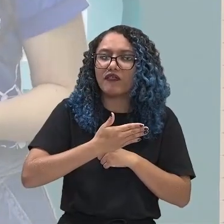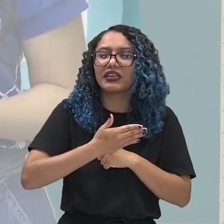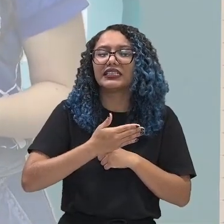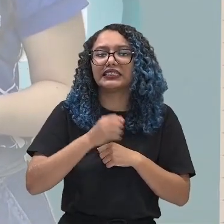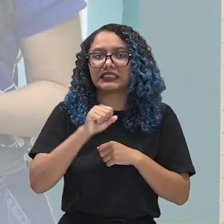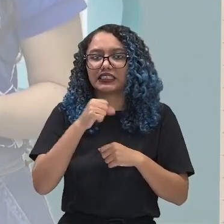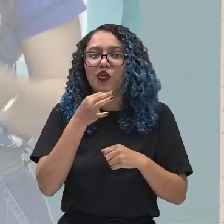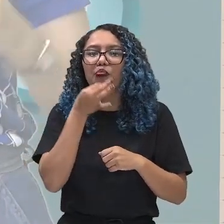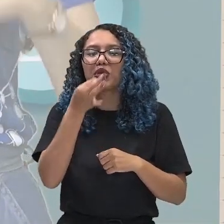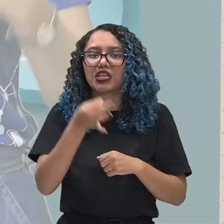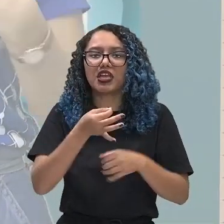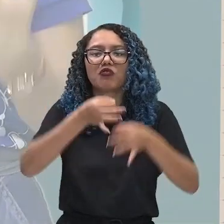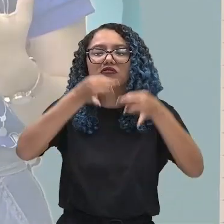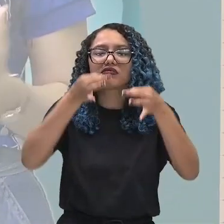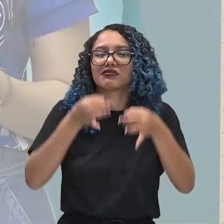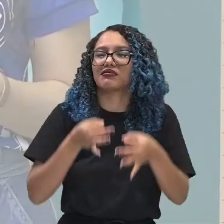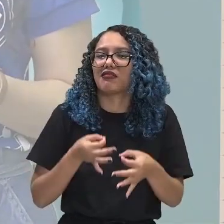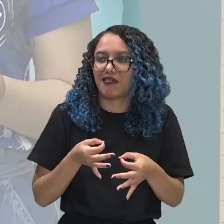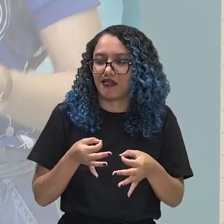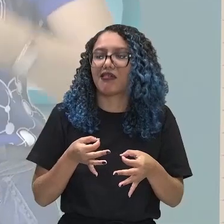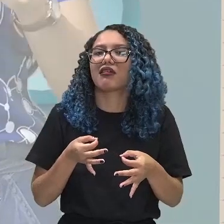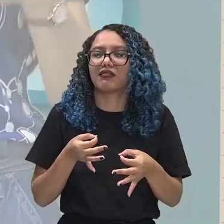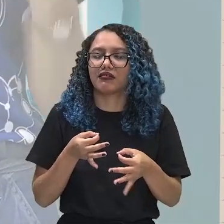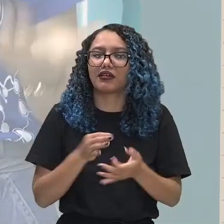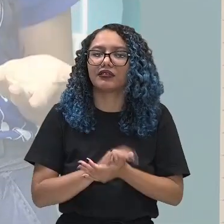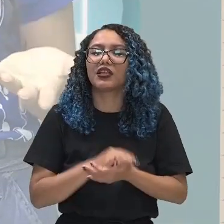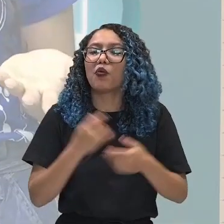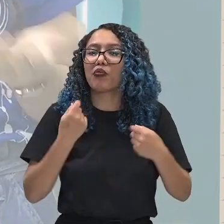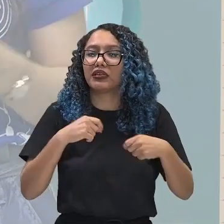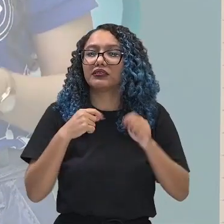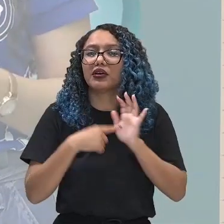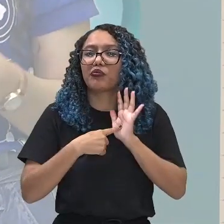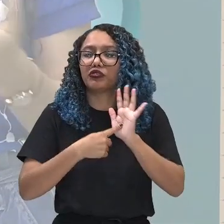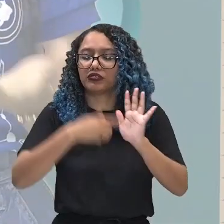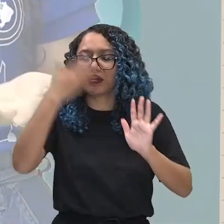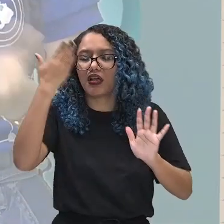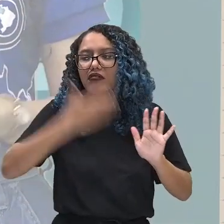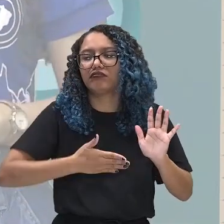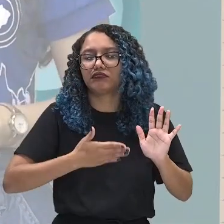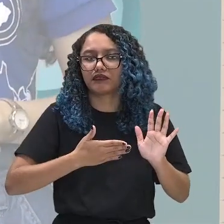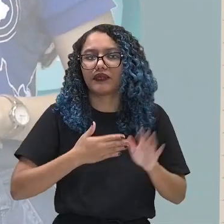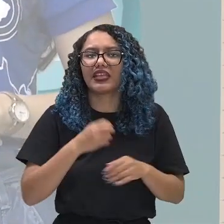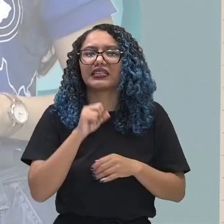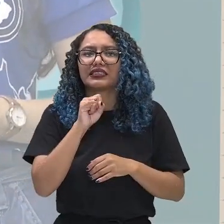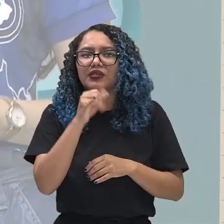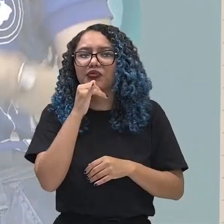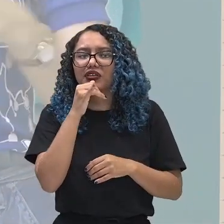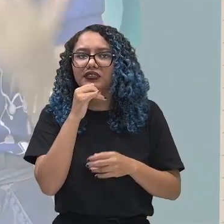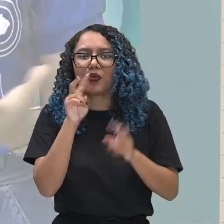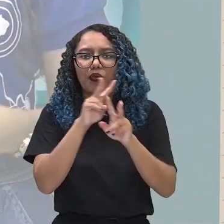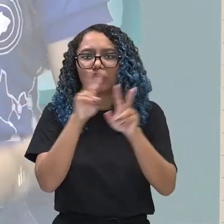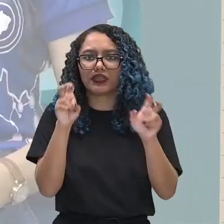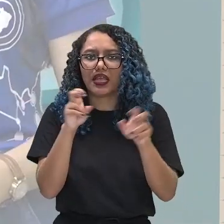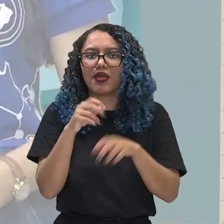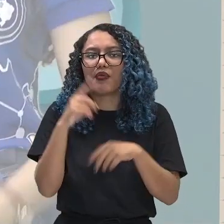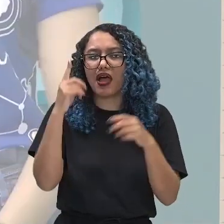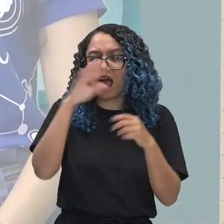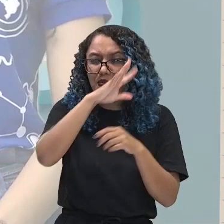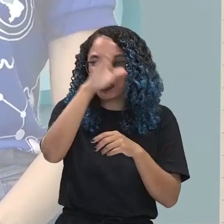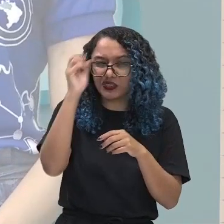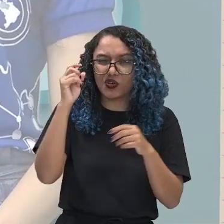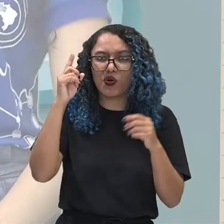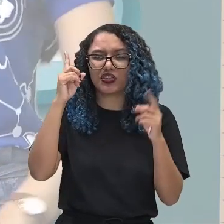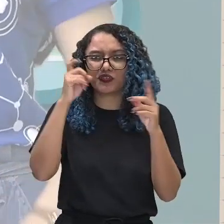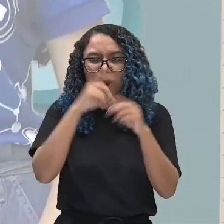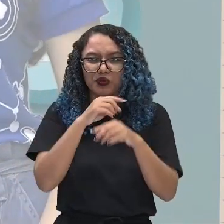está certa. Tá bom? Então, eu preciso trazer comprovações. Se eu vou falar, por exemplo, sobre as dificuldades que o Amazonas teve durante a seca, eu não